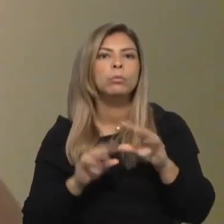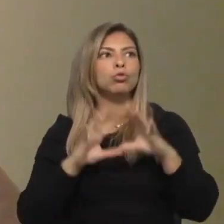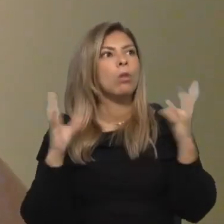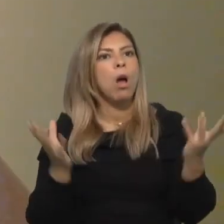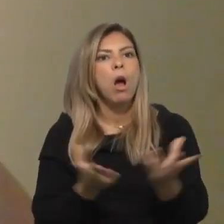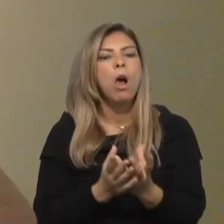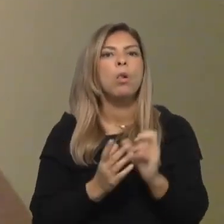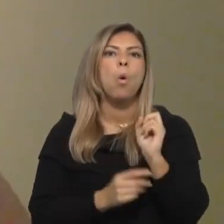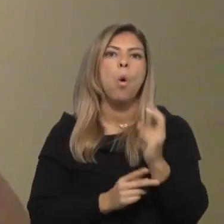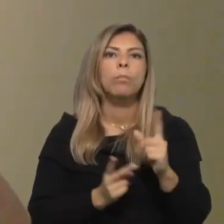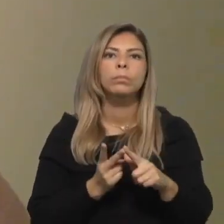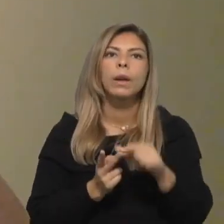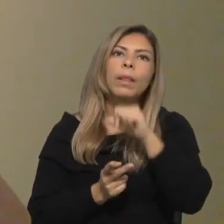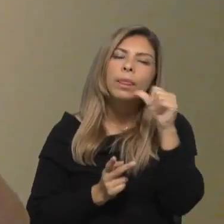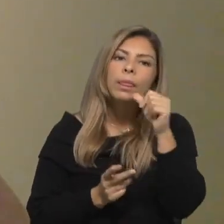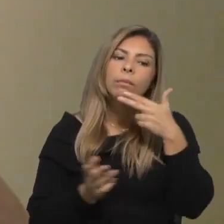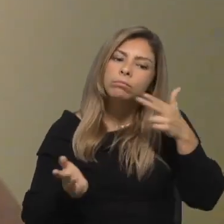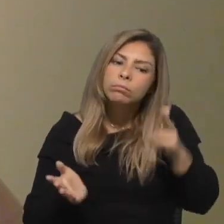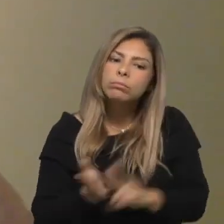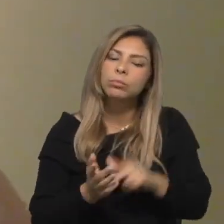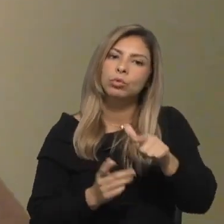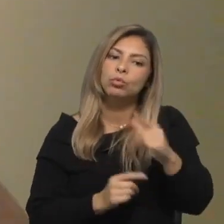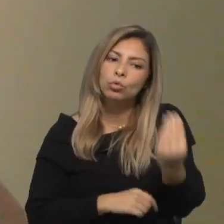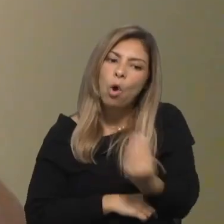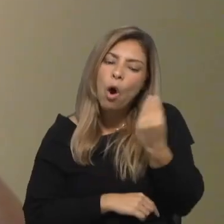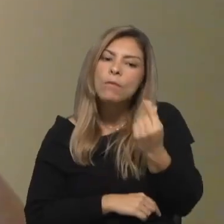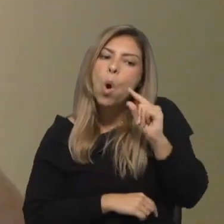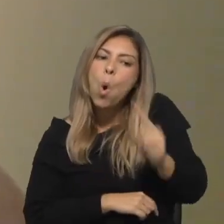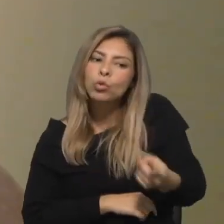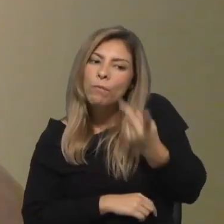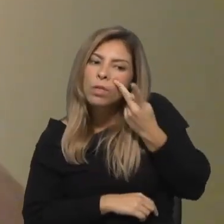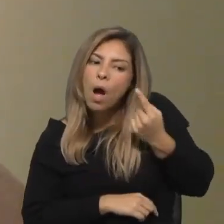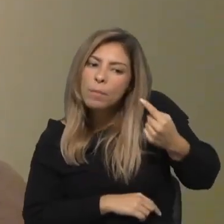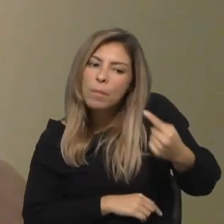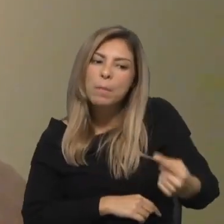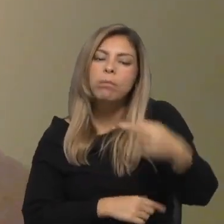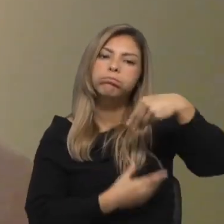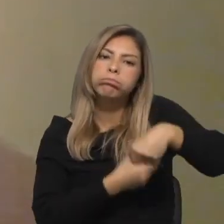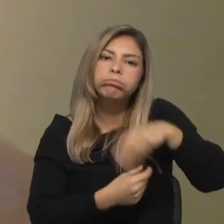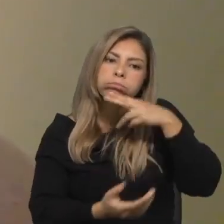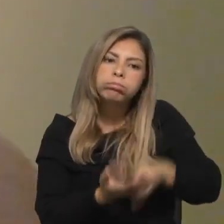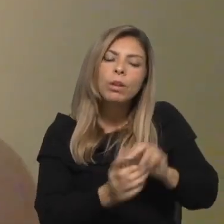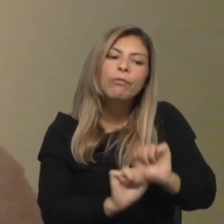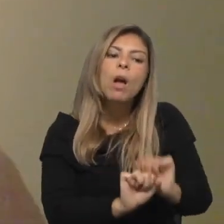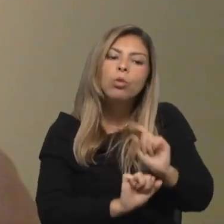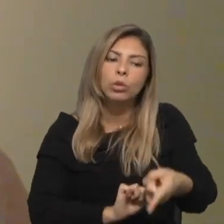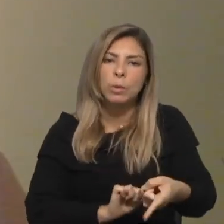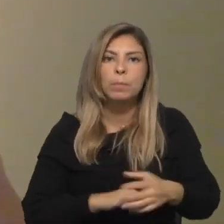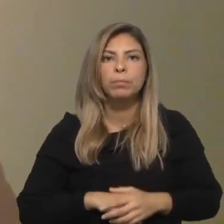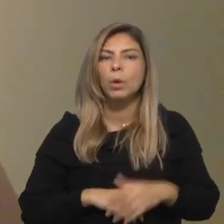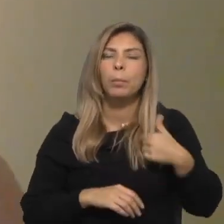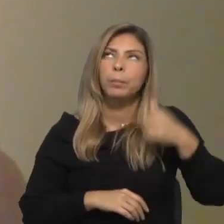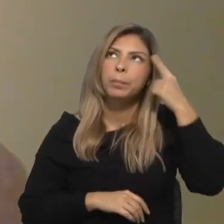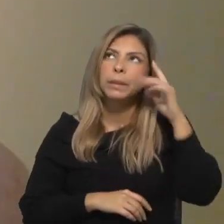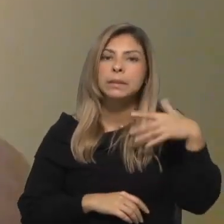coisas assim, passa sempre pela realidade que os próprios jovens vivem. Ou seja, se um jovem está a pensar, agora nas realidades